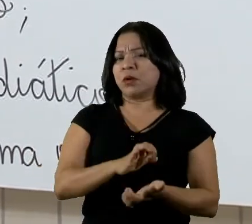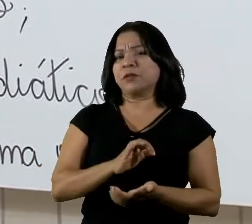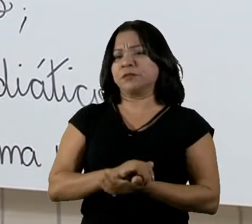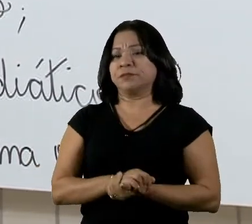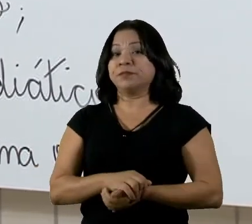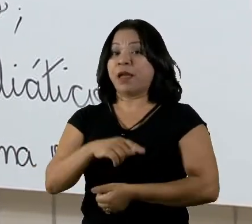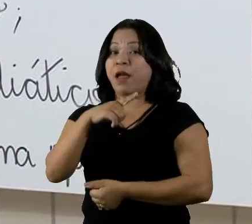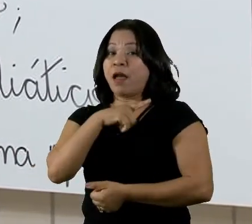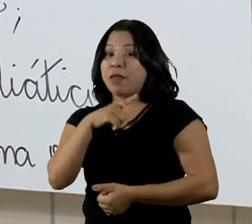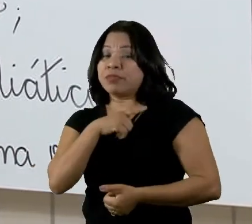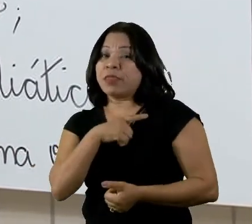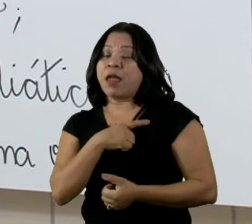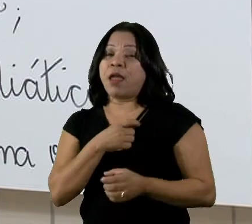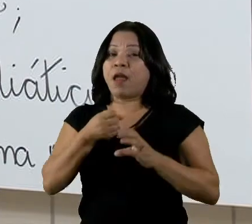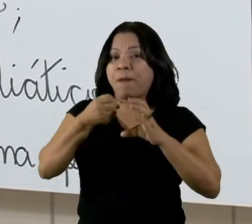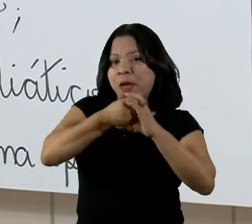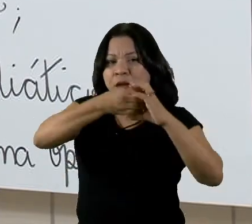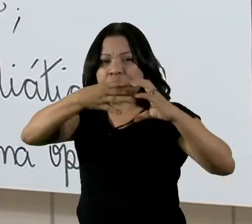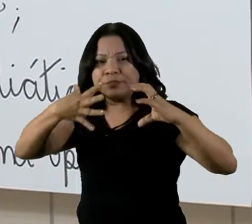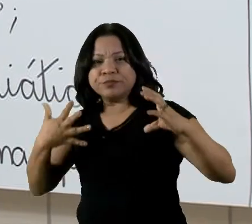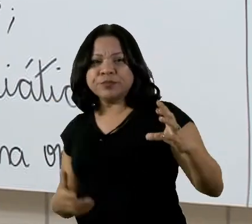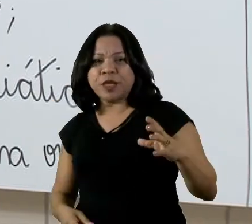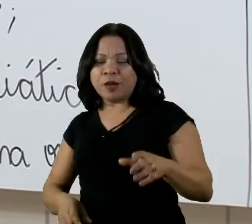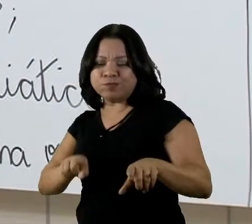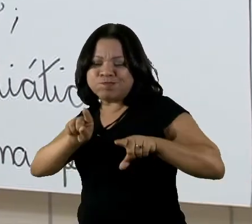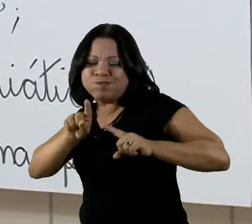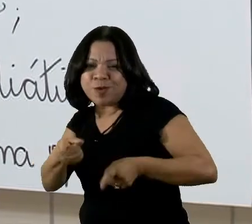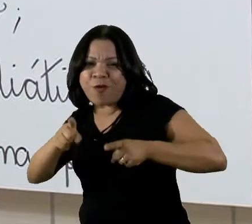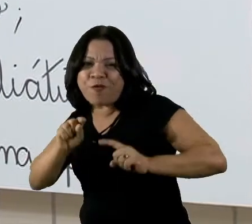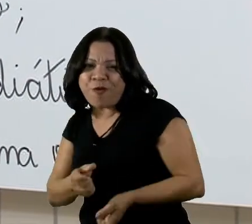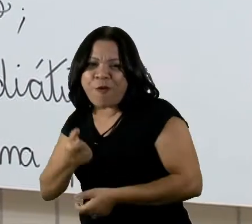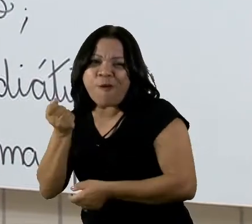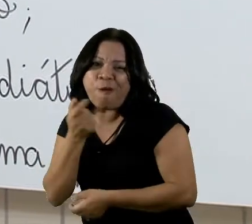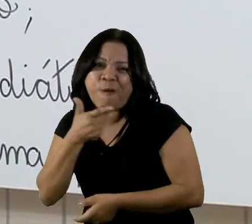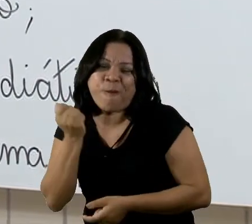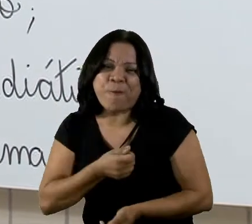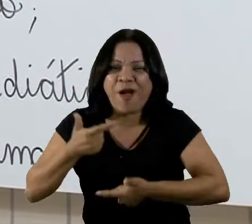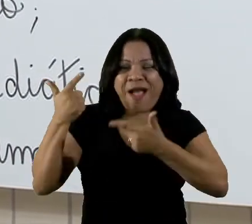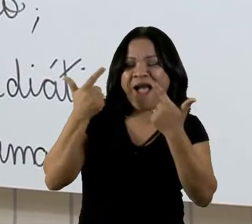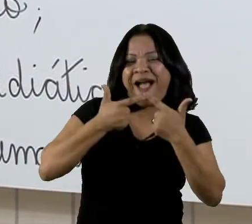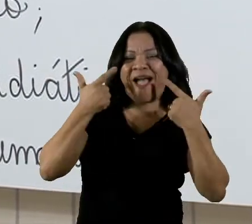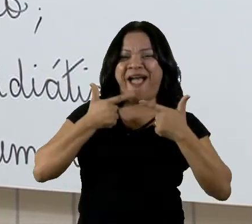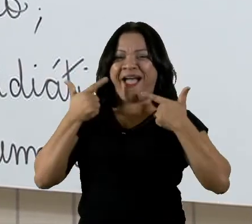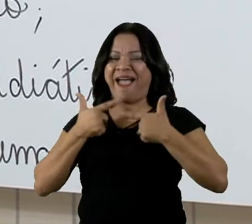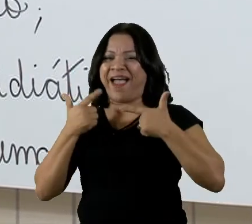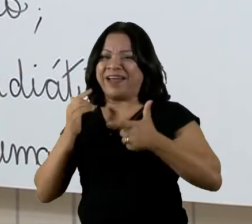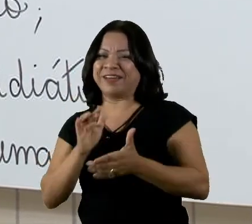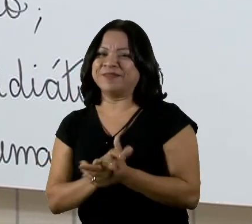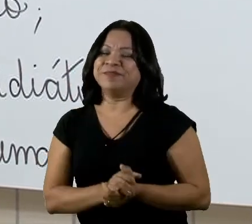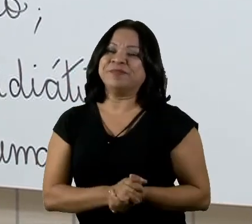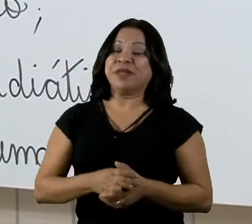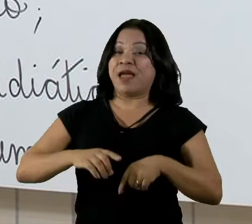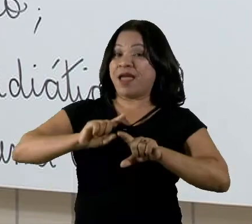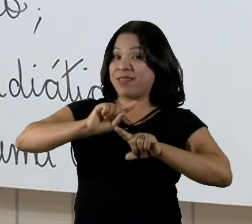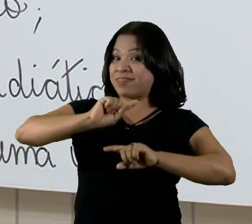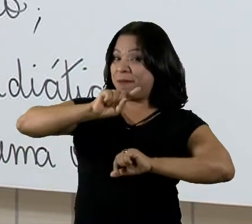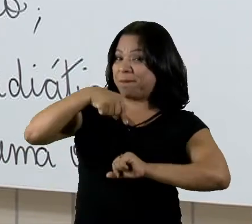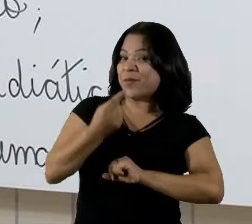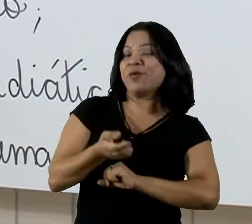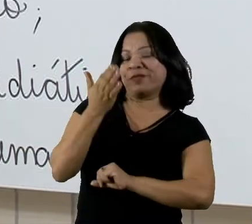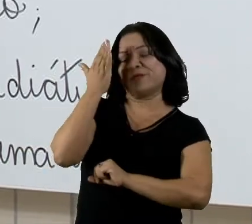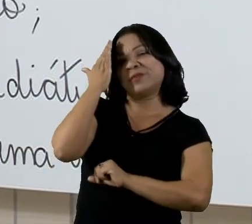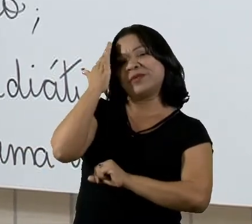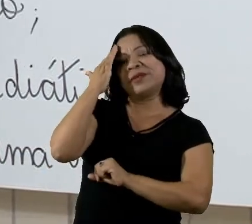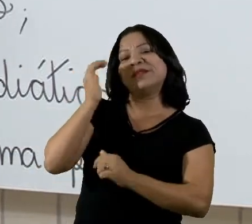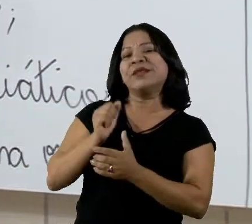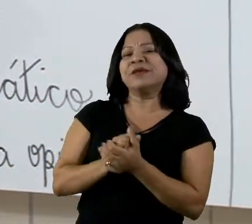de trazer o humor, de provocar o humor, provocar o riso. Depois a gente vai entender qual o artifício